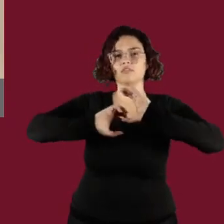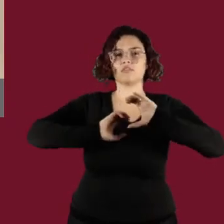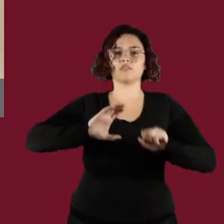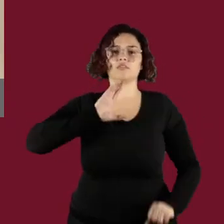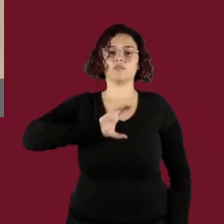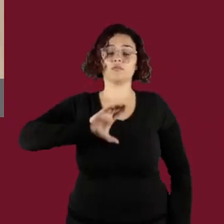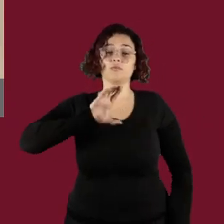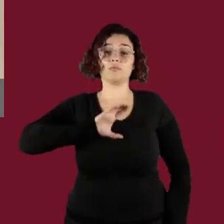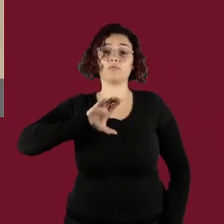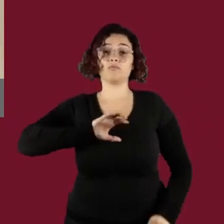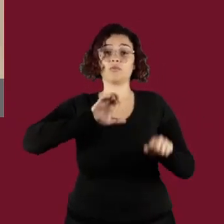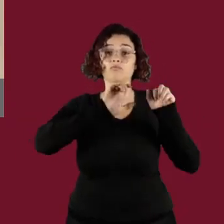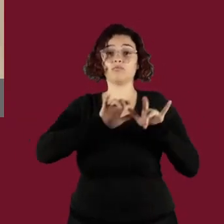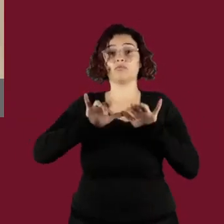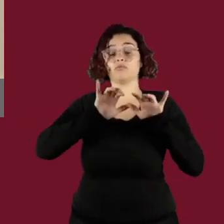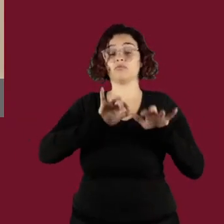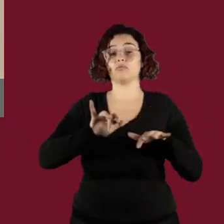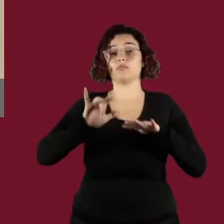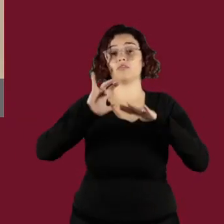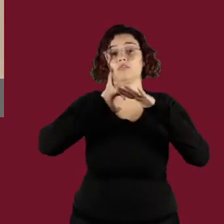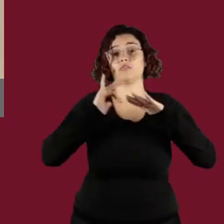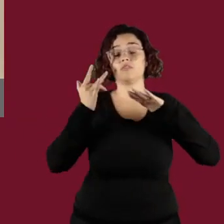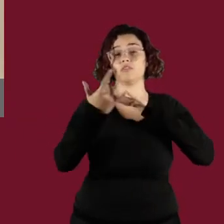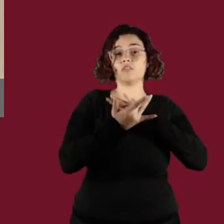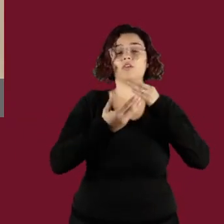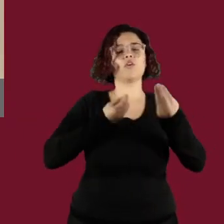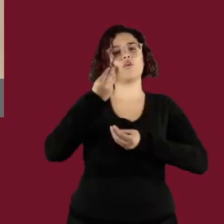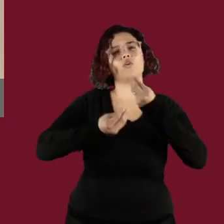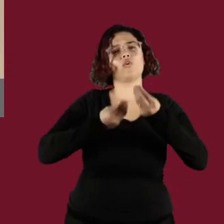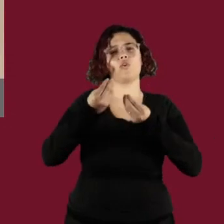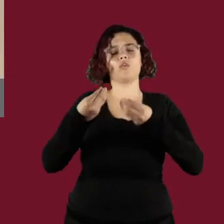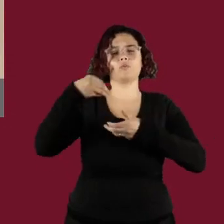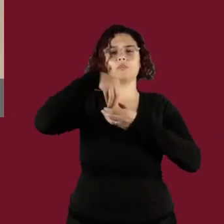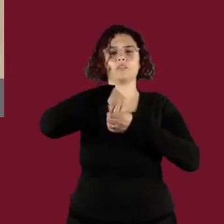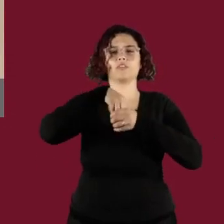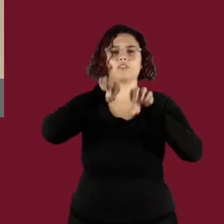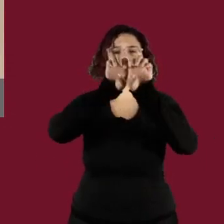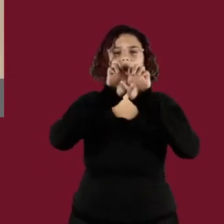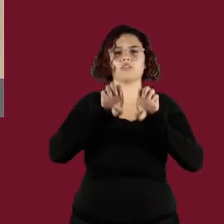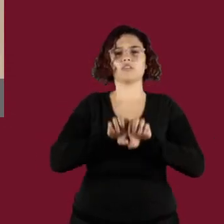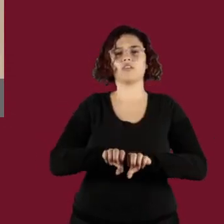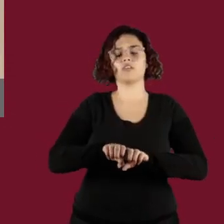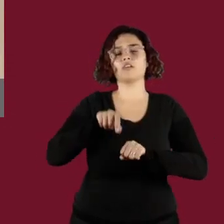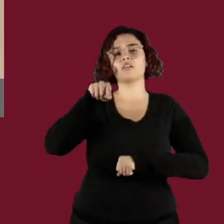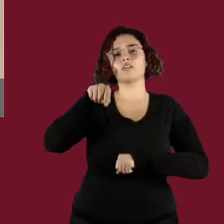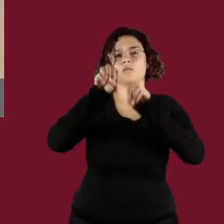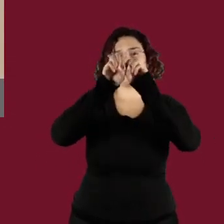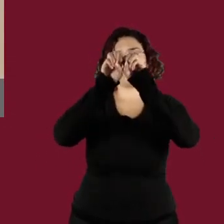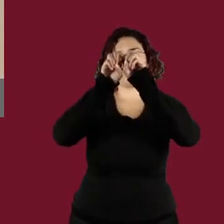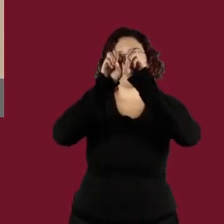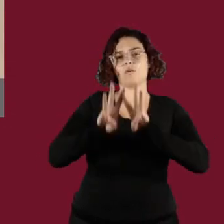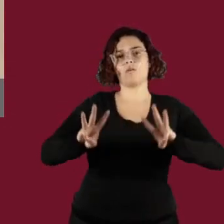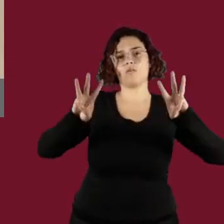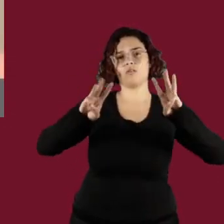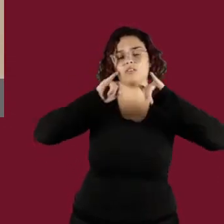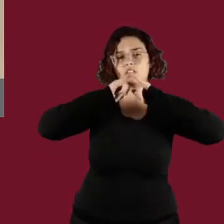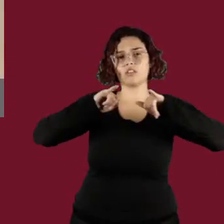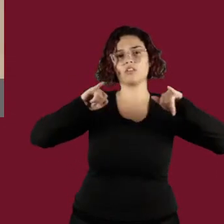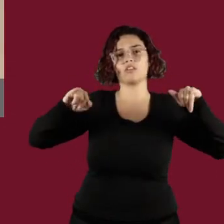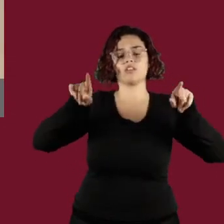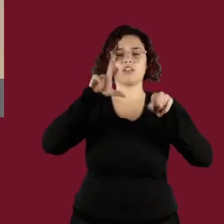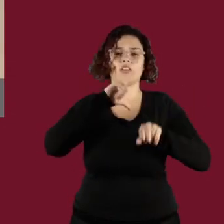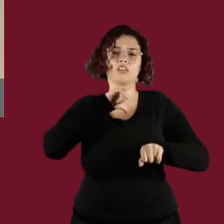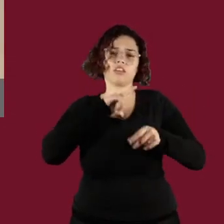redes sociais. Como é que é isso dentro da estrutura da ONU News? E se vocês têm contato,